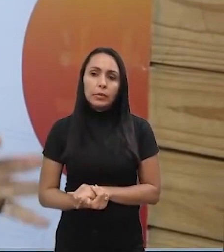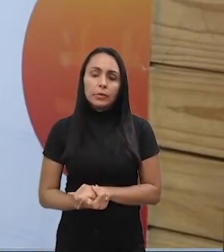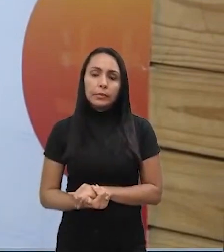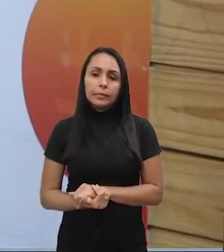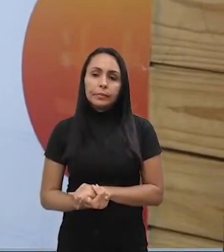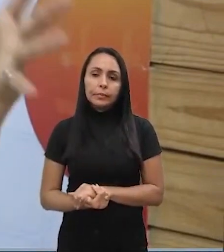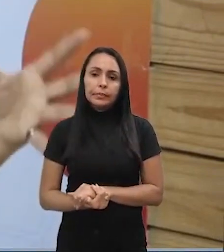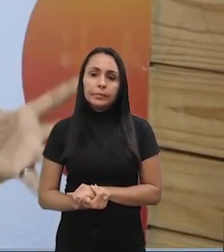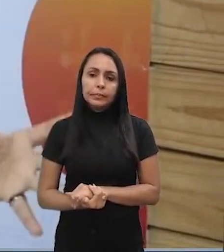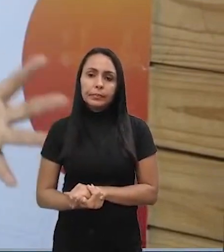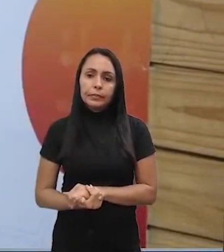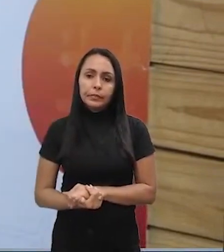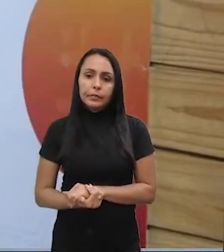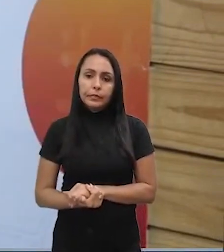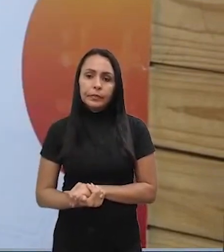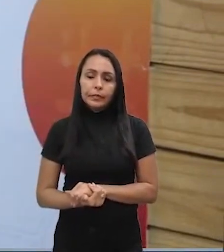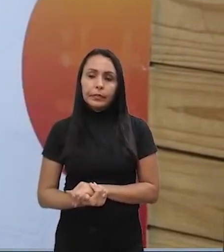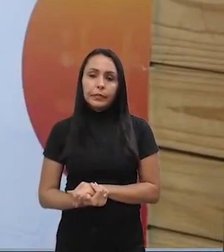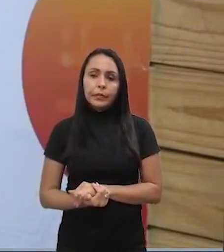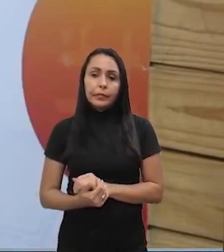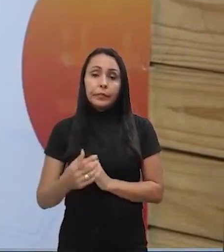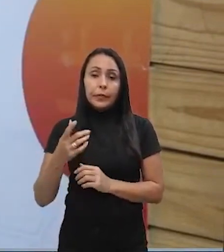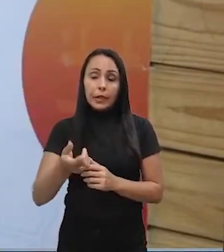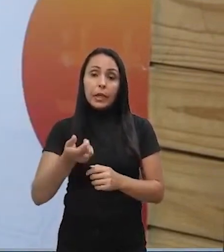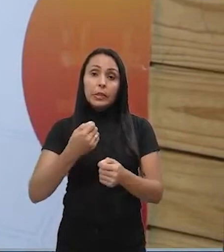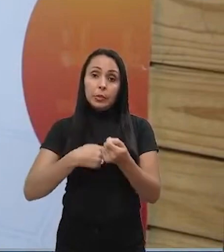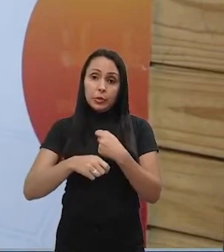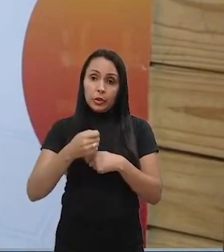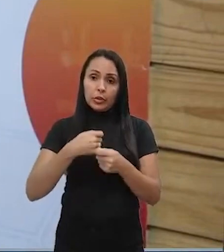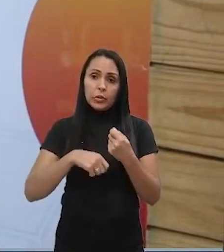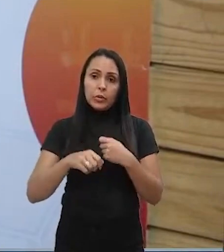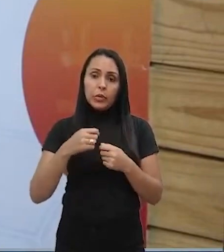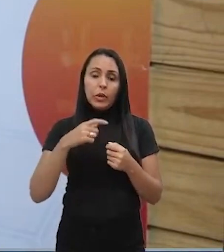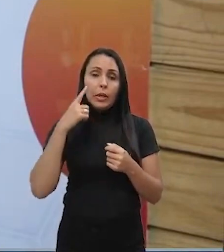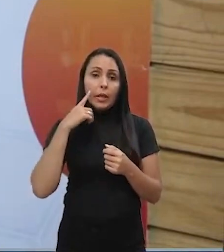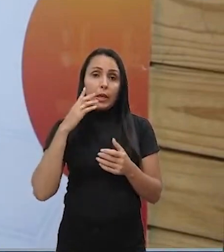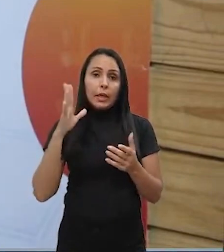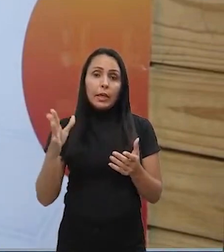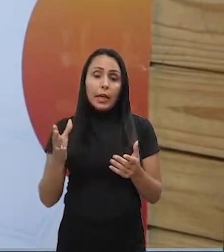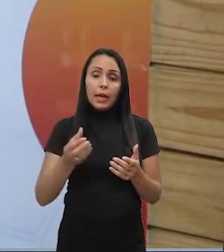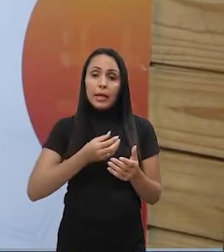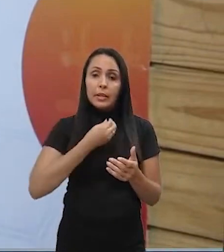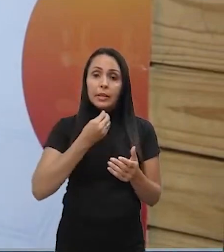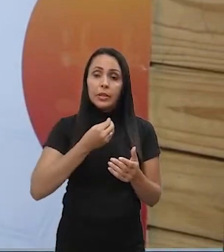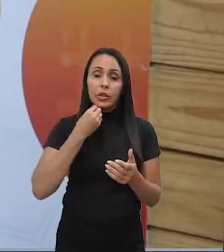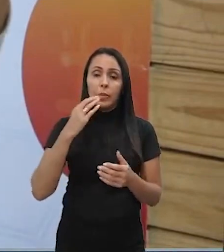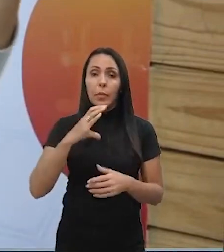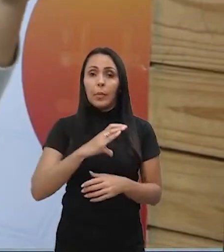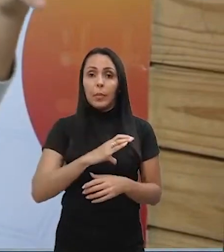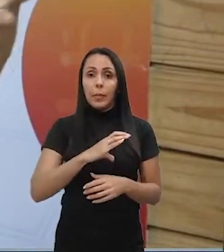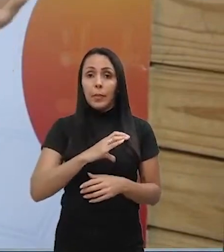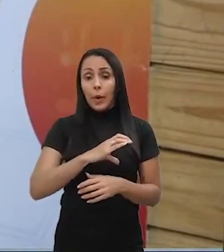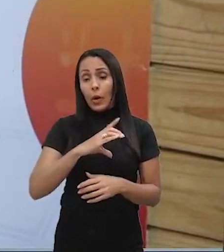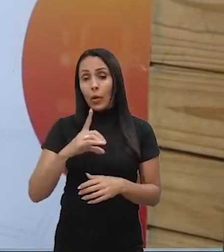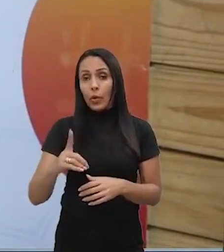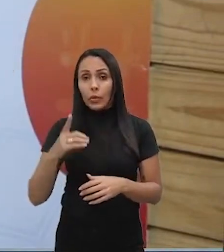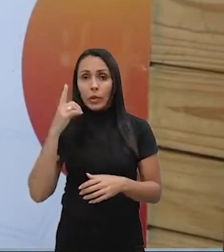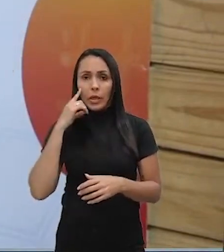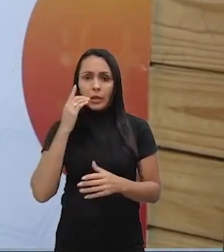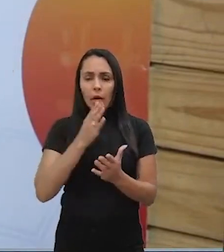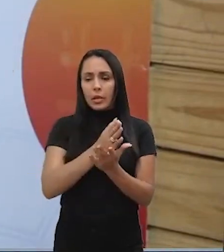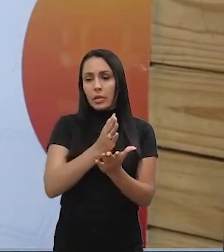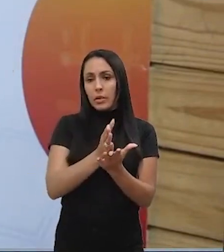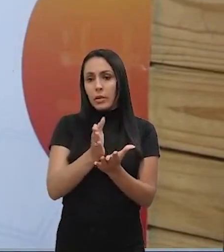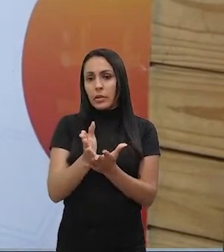bem avastada, a administração, ela existe para coordenar e dirigir um